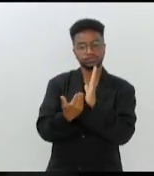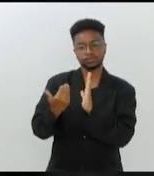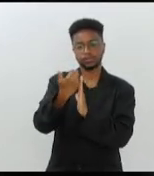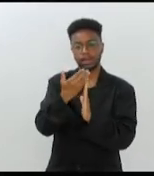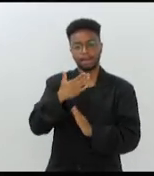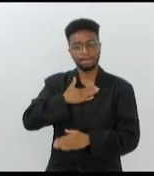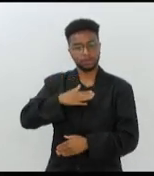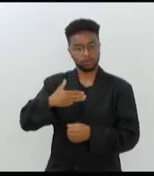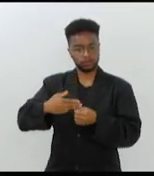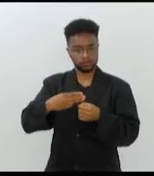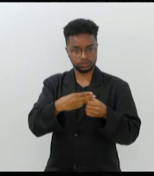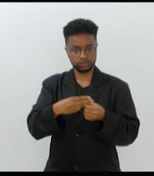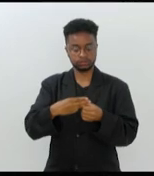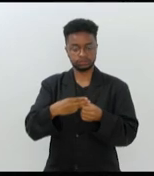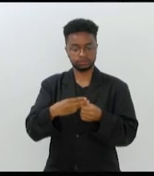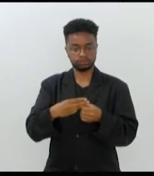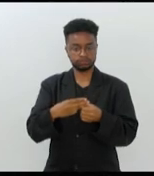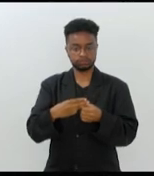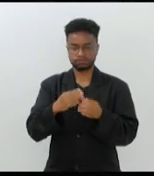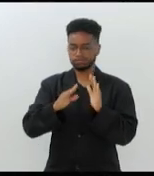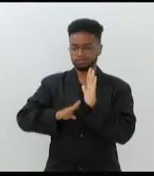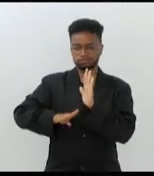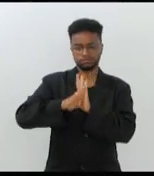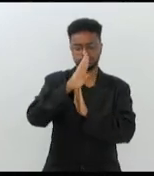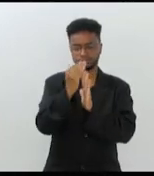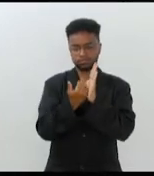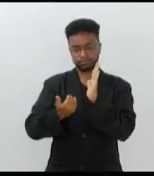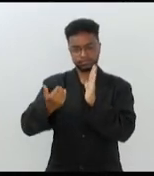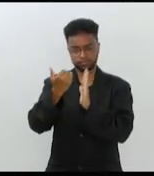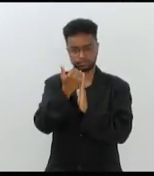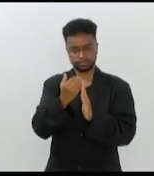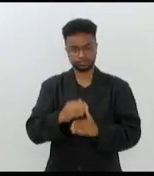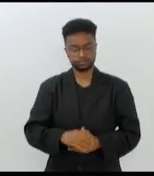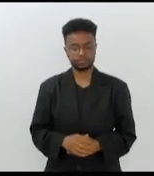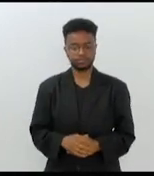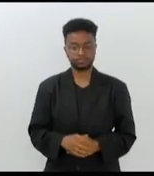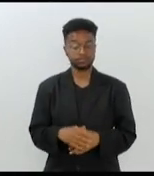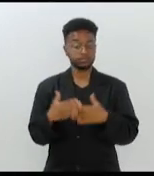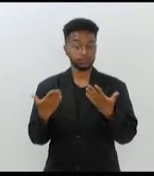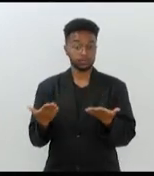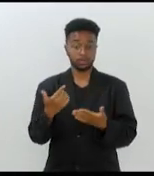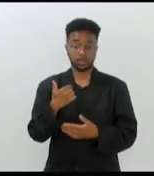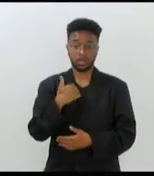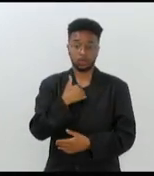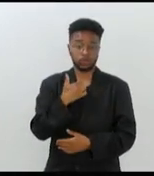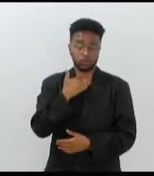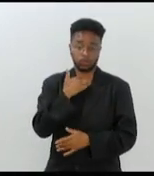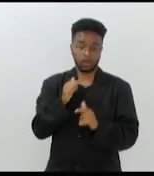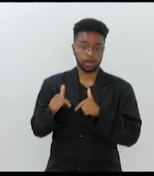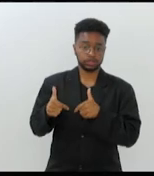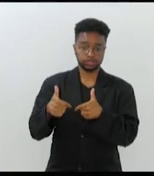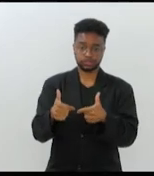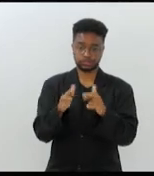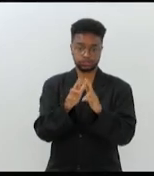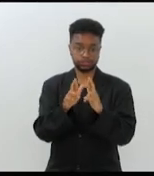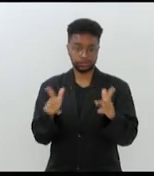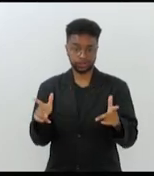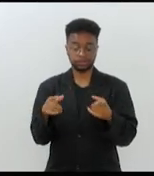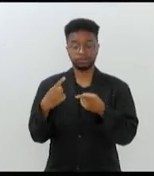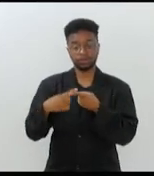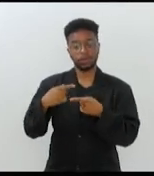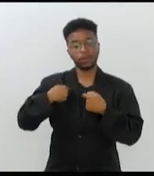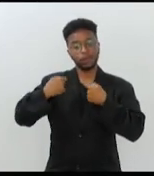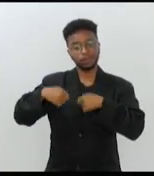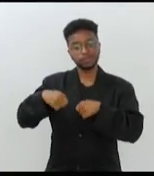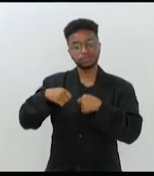meu município, de longe. E eu não poderia fazer diferente se não levar o